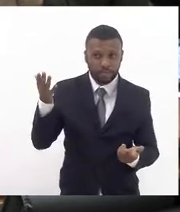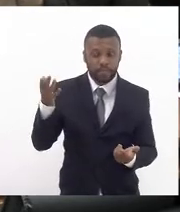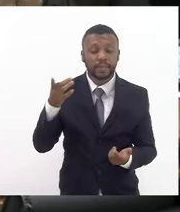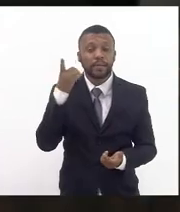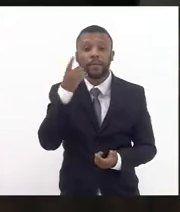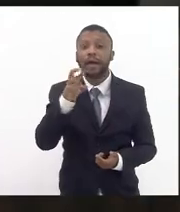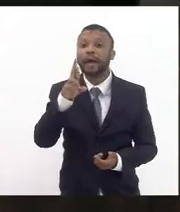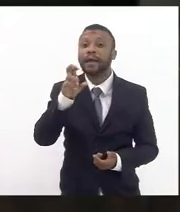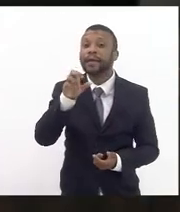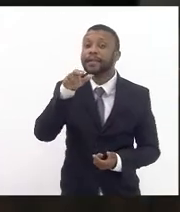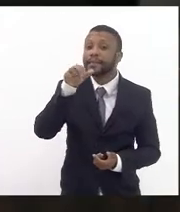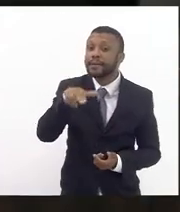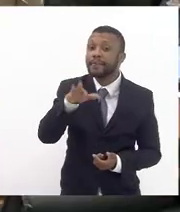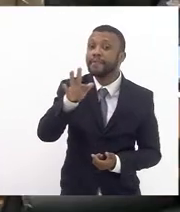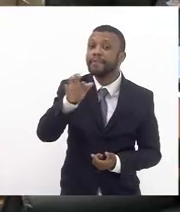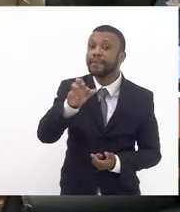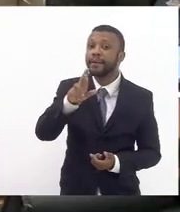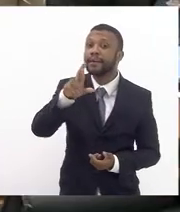Deputado Renan Ferreirinha.